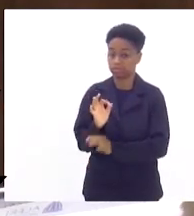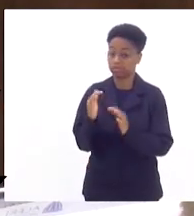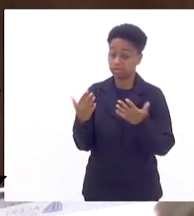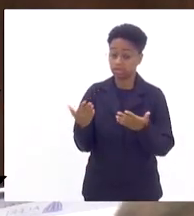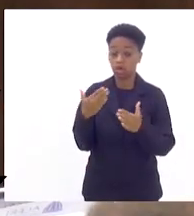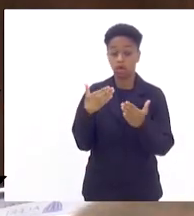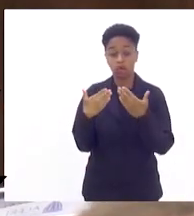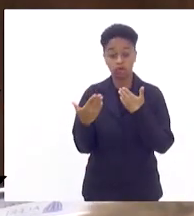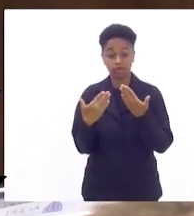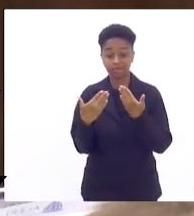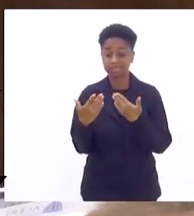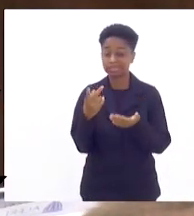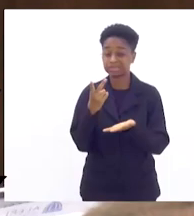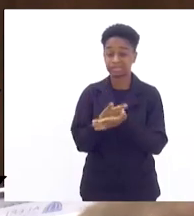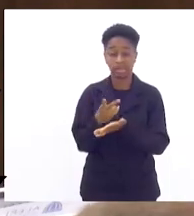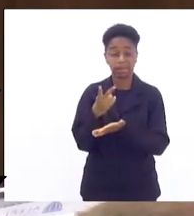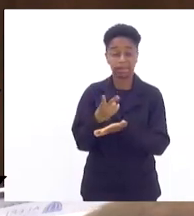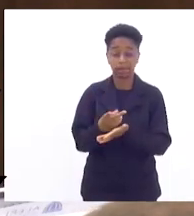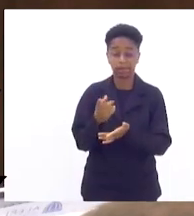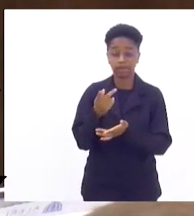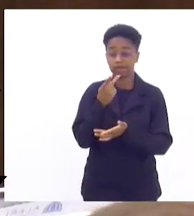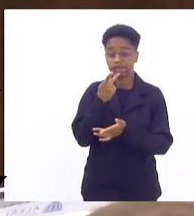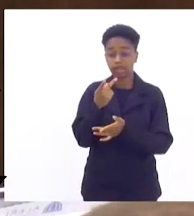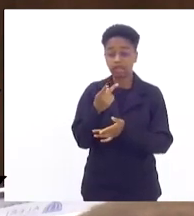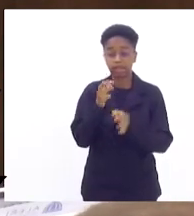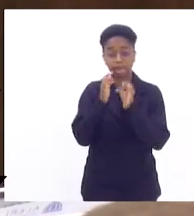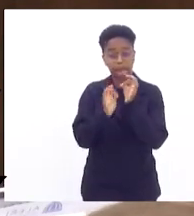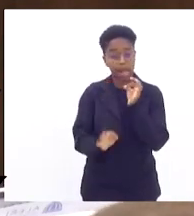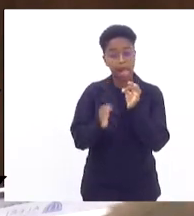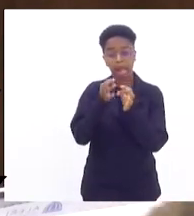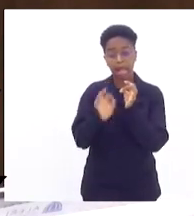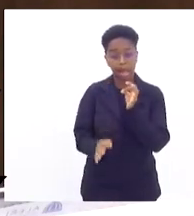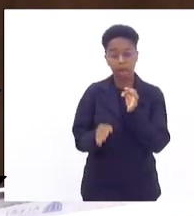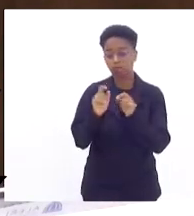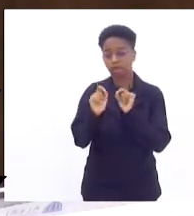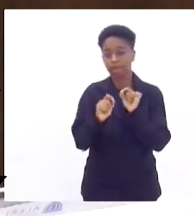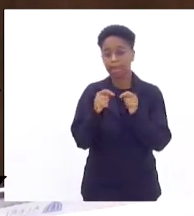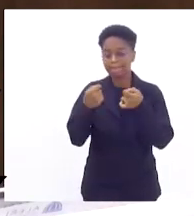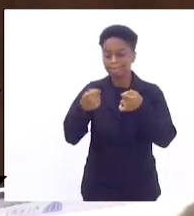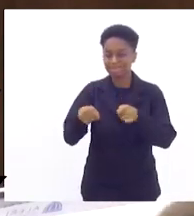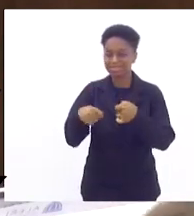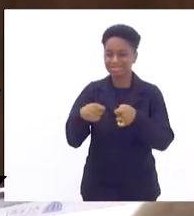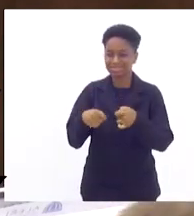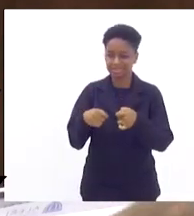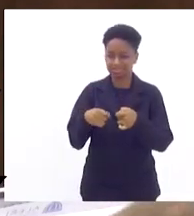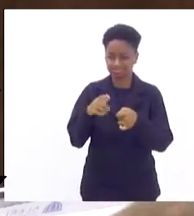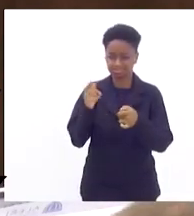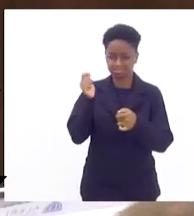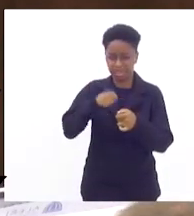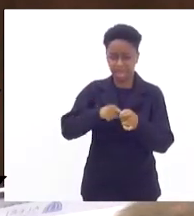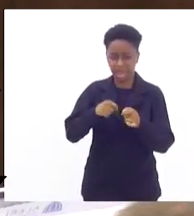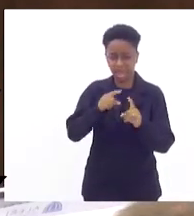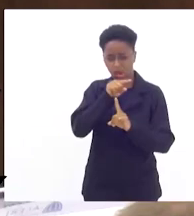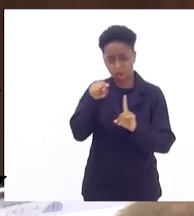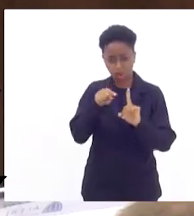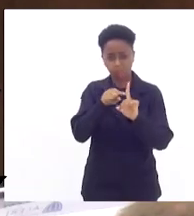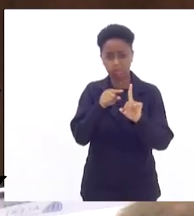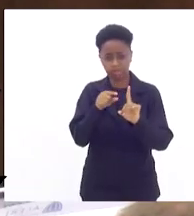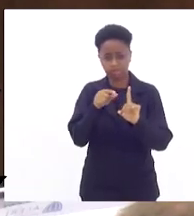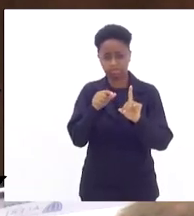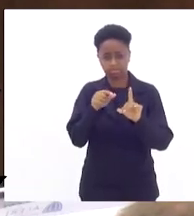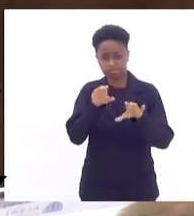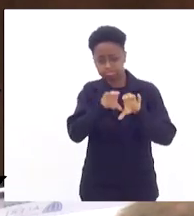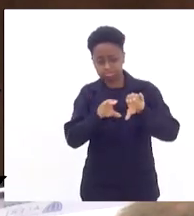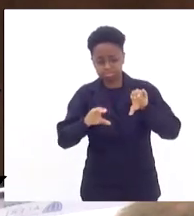conversa o tempo todo lá girou de que são necessários em torno, para se cumprir a meta do saneamento em